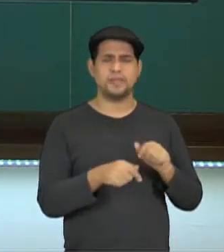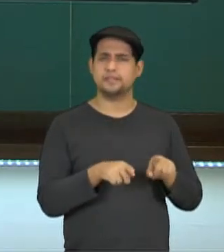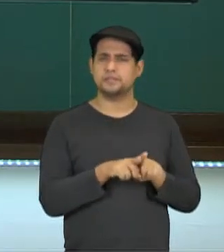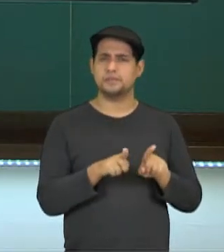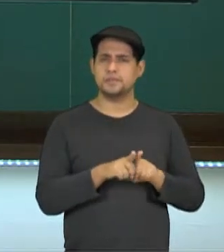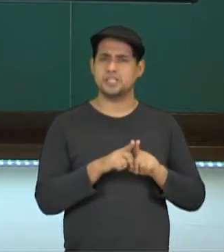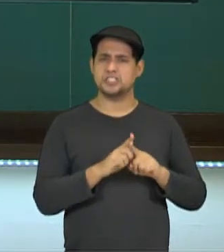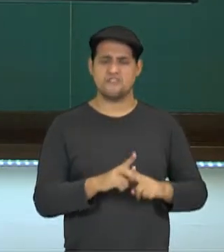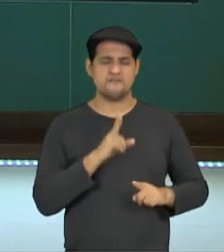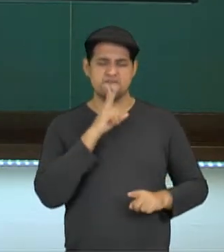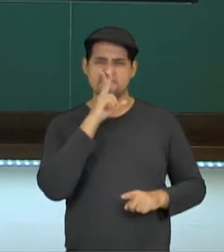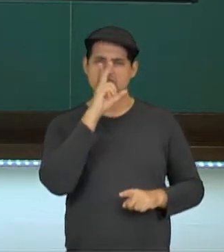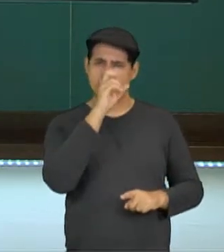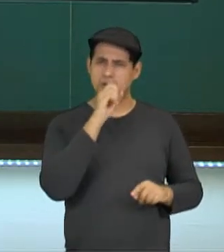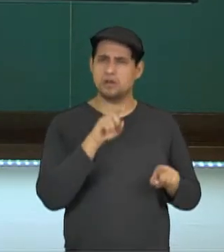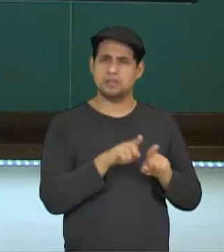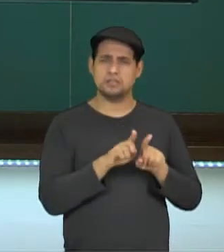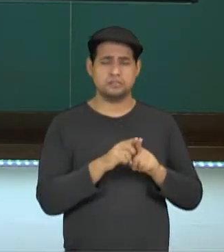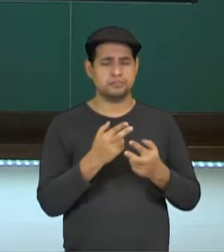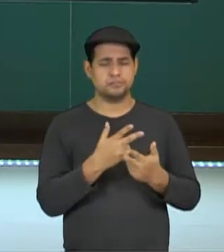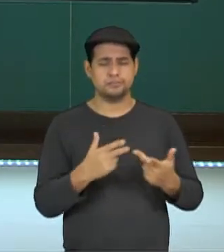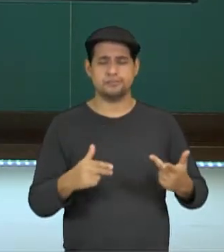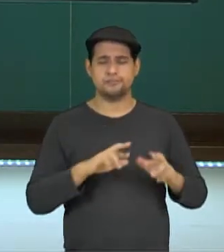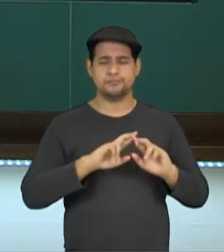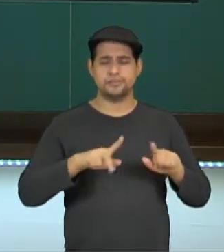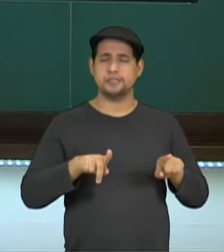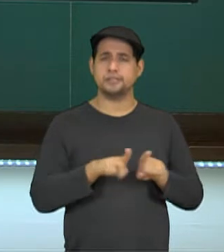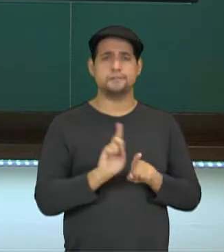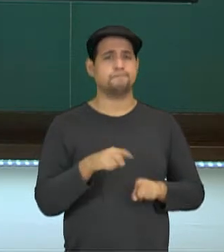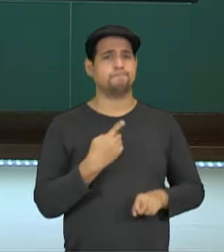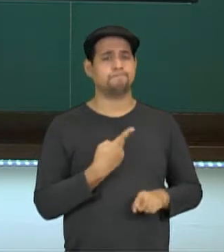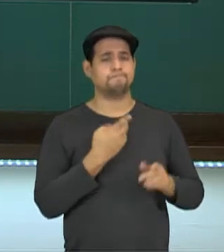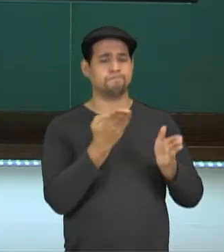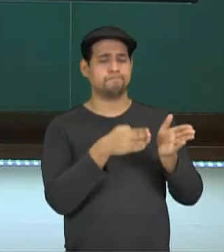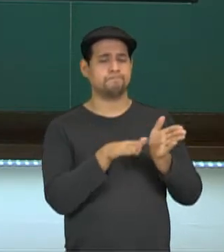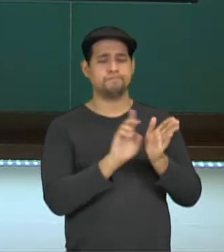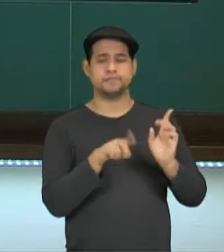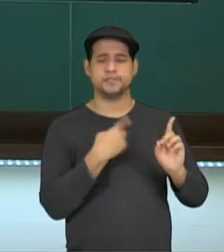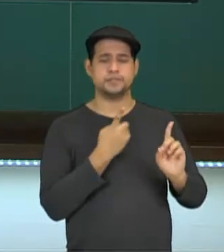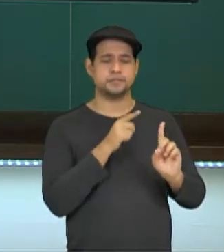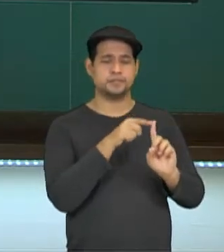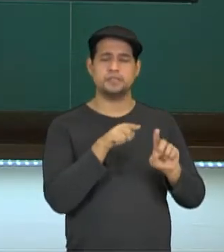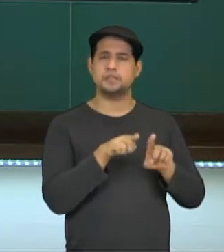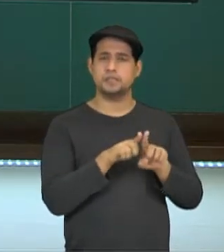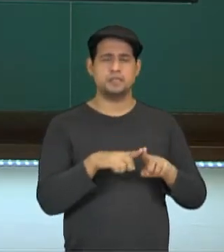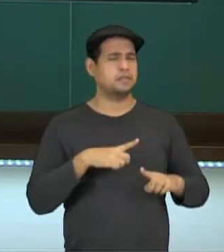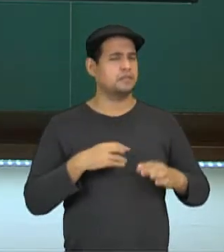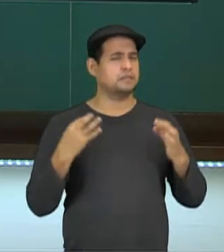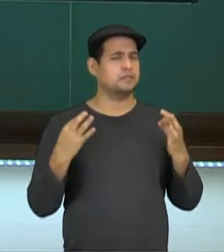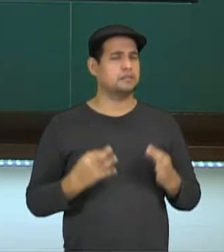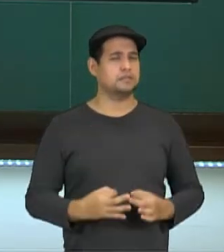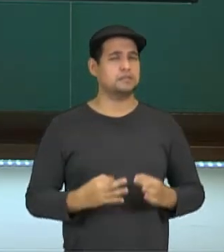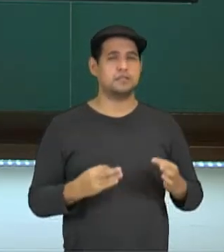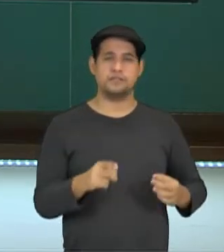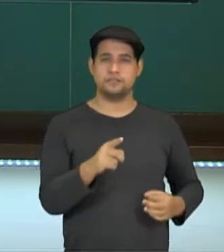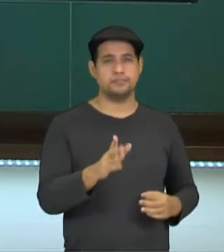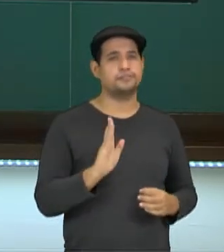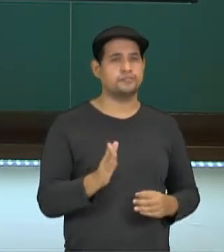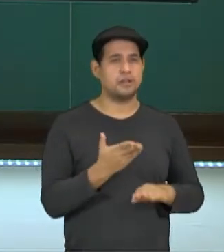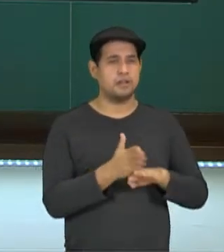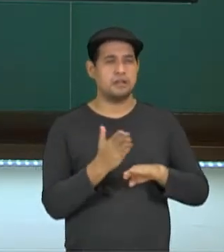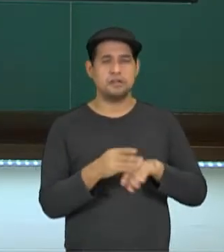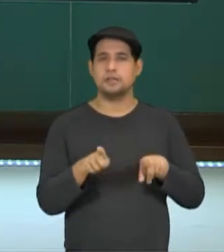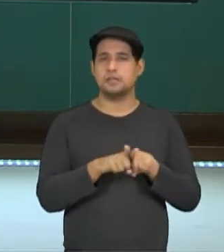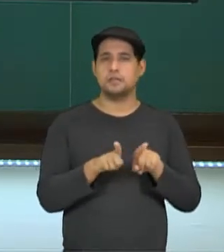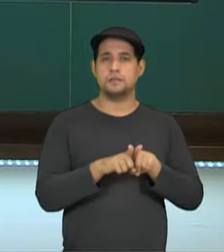de resistir à pressão de situações adversas para que a gente atinja o nosso objetivo. Eu tenho certeza que você já pratica